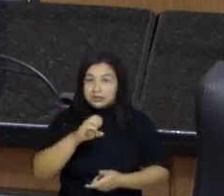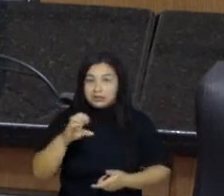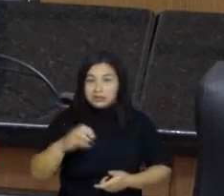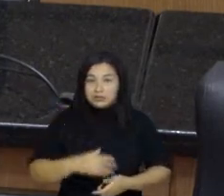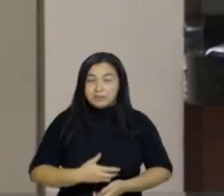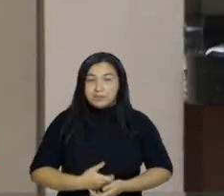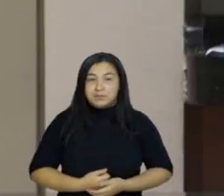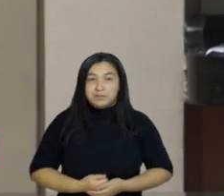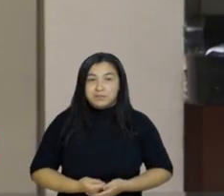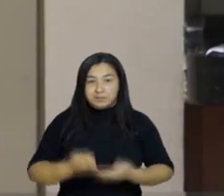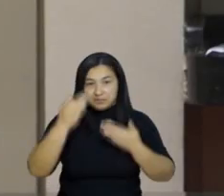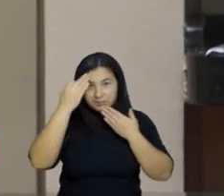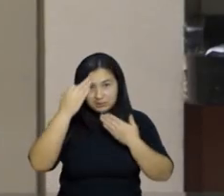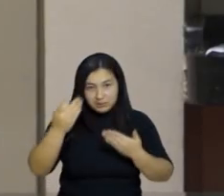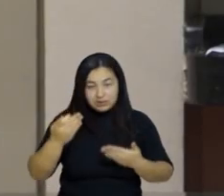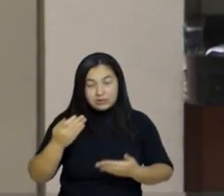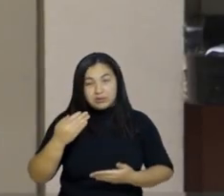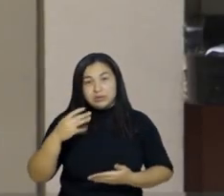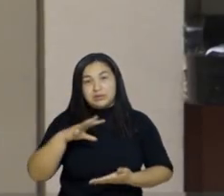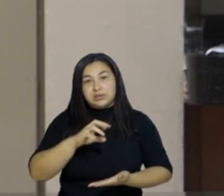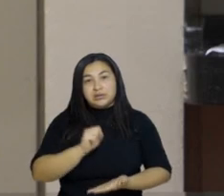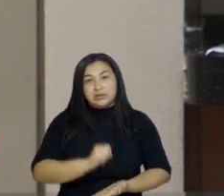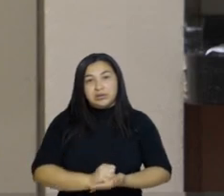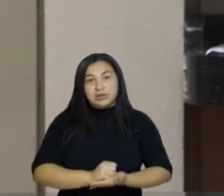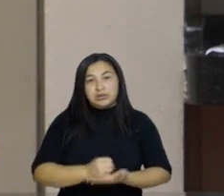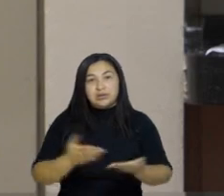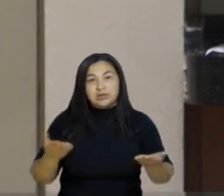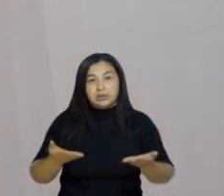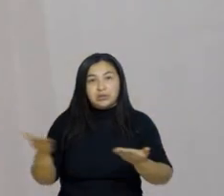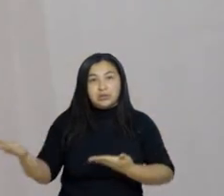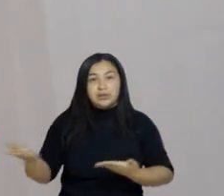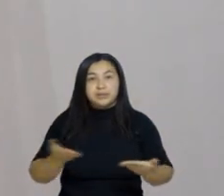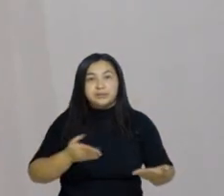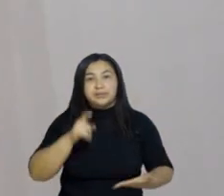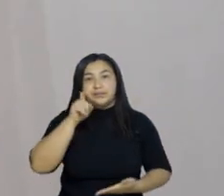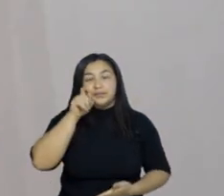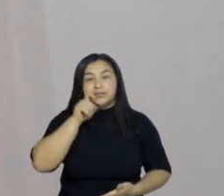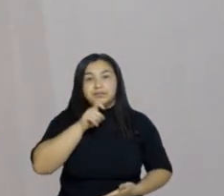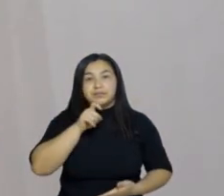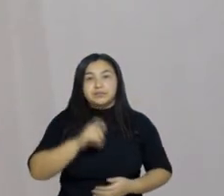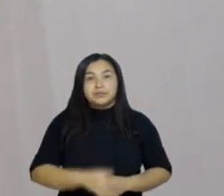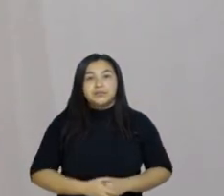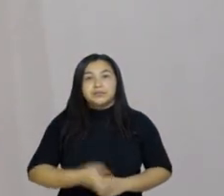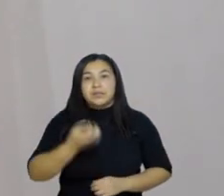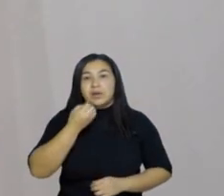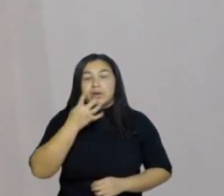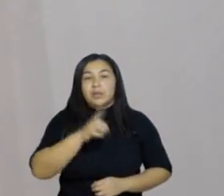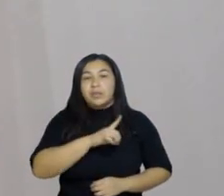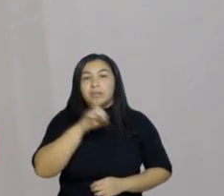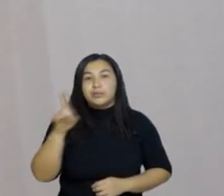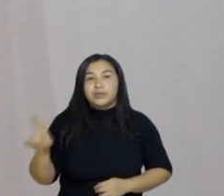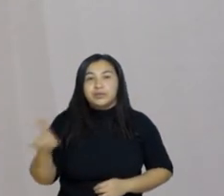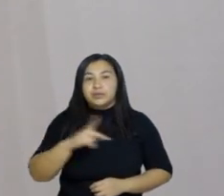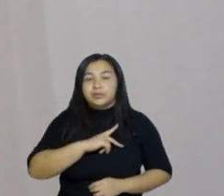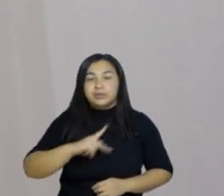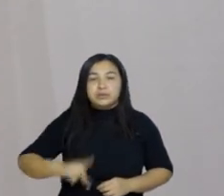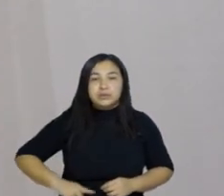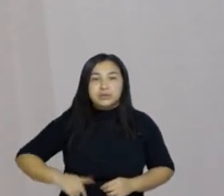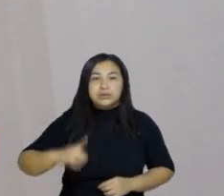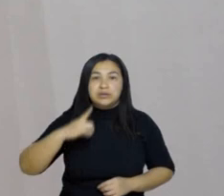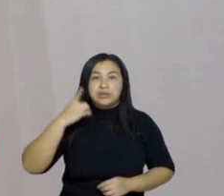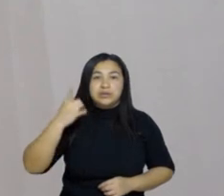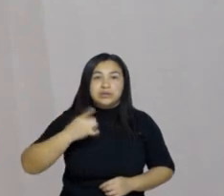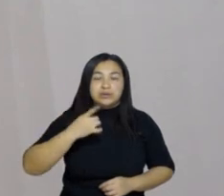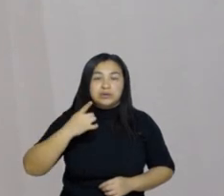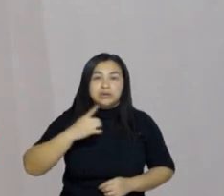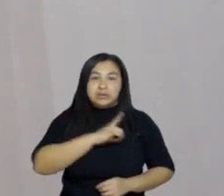Obrigado pelo registro, deputado Mário Mota. Com a palavra, o deputado Maurício Peixe. Bom dia, presidente, delegado Egídio. Bom dia